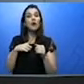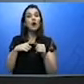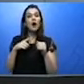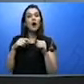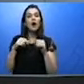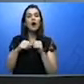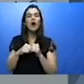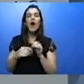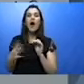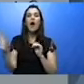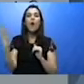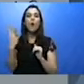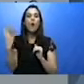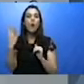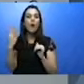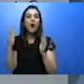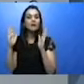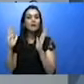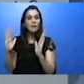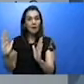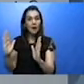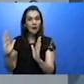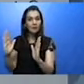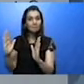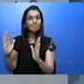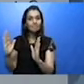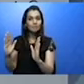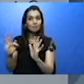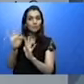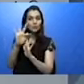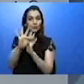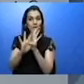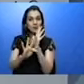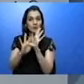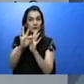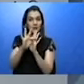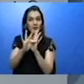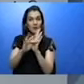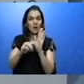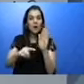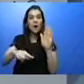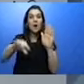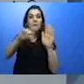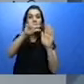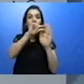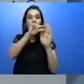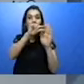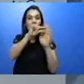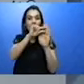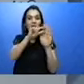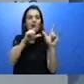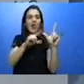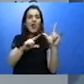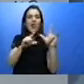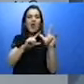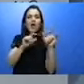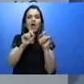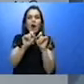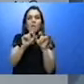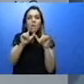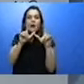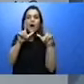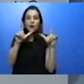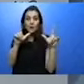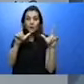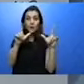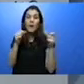o nosso texto, tá? Ficou assim, coloca o parágrafo, letra maiúscula, dá o espaço do